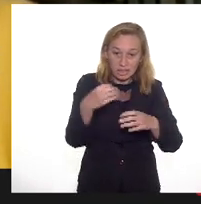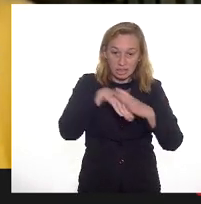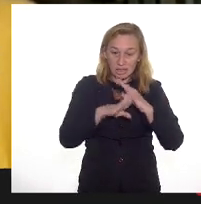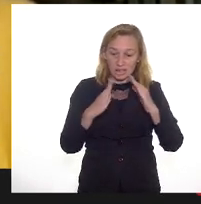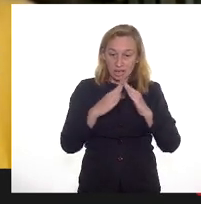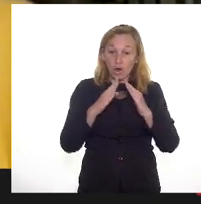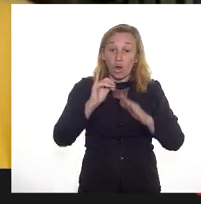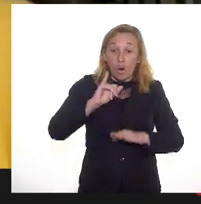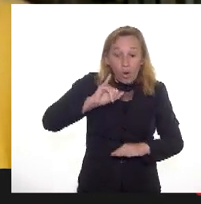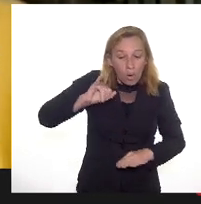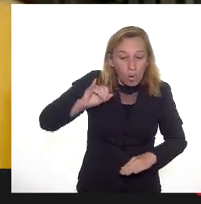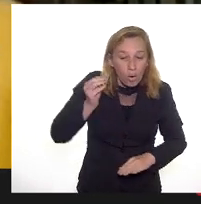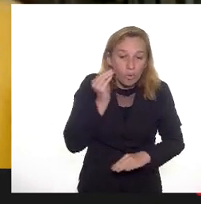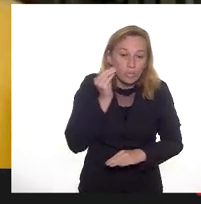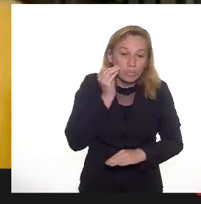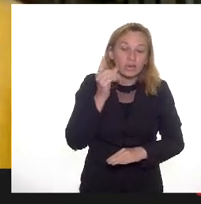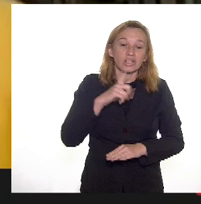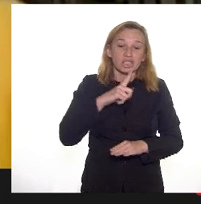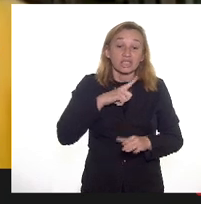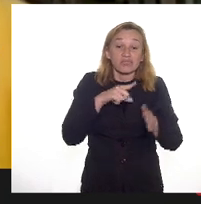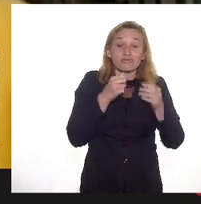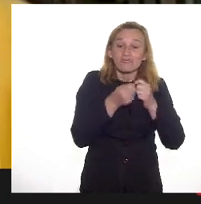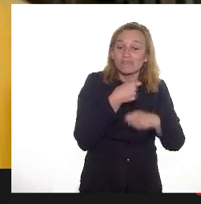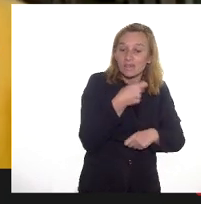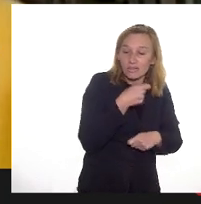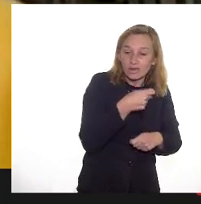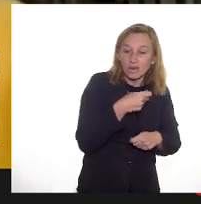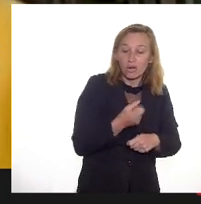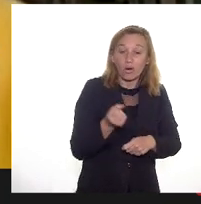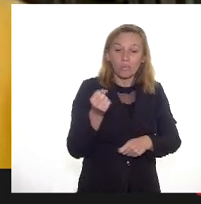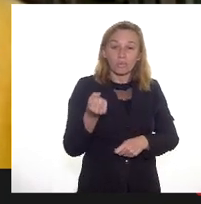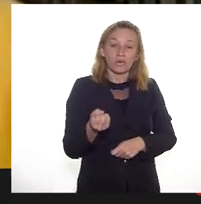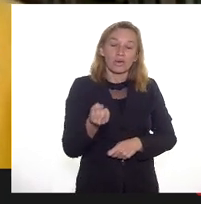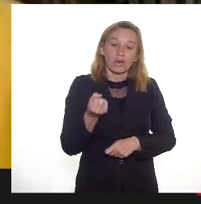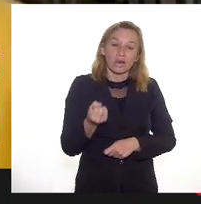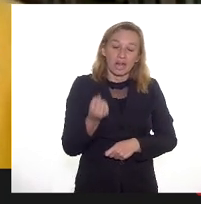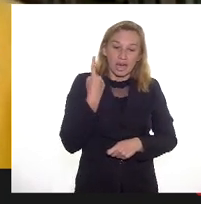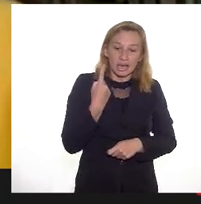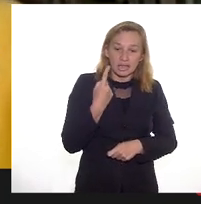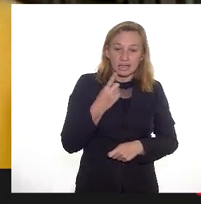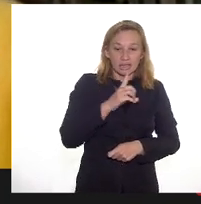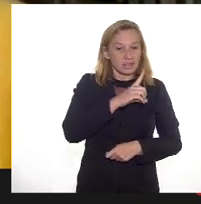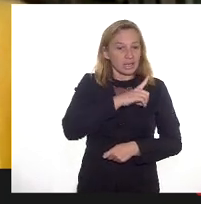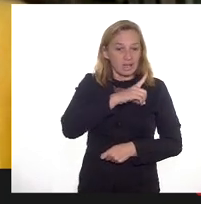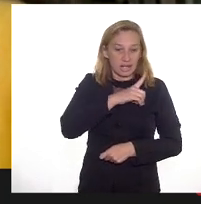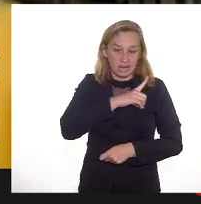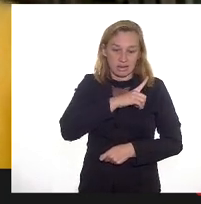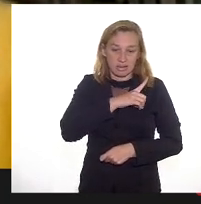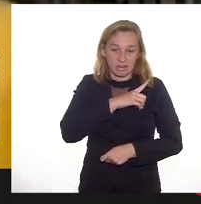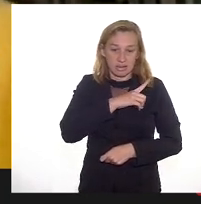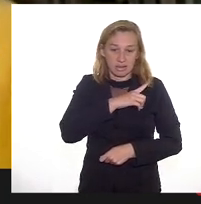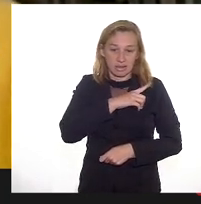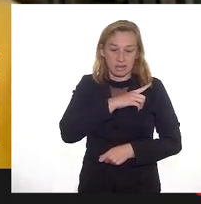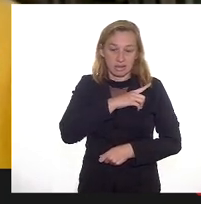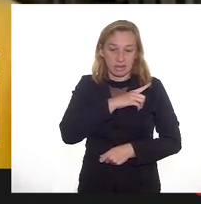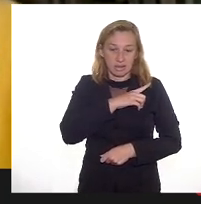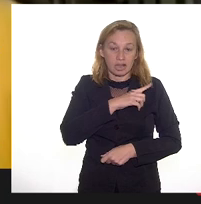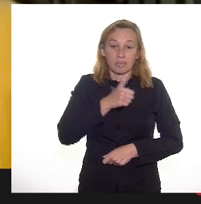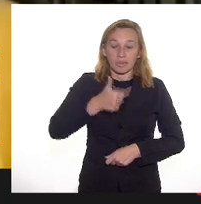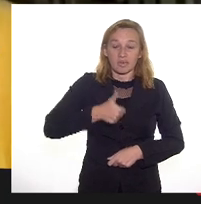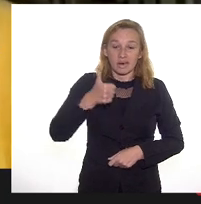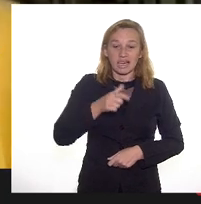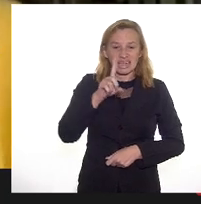entrevistá-la como ex-delegada da primeira DEAN do Rio de Janeiro,